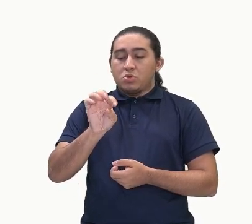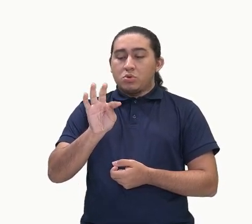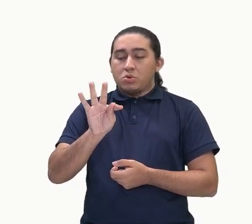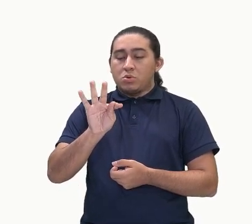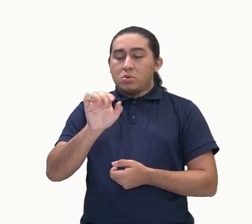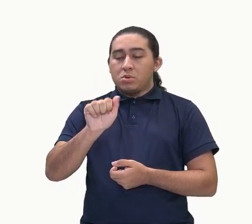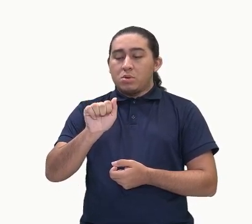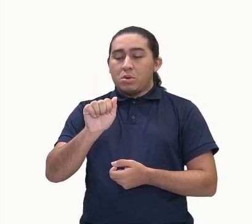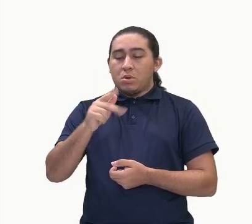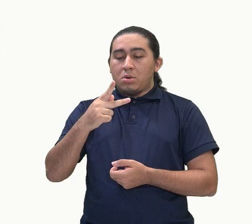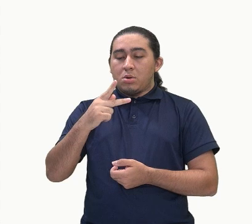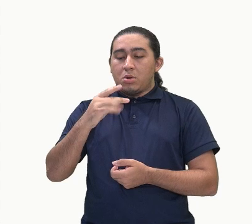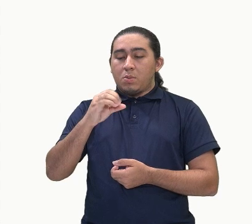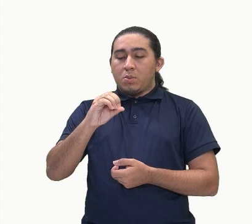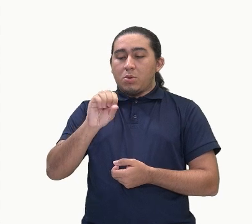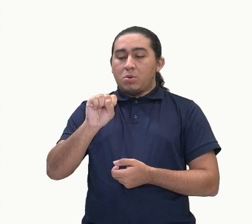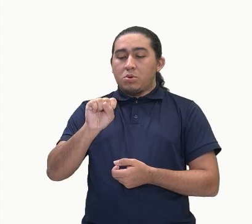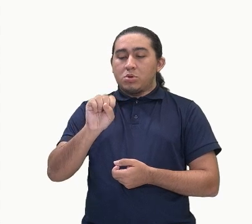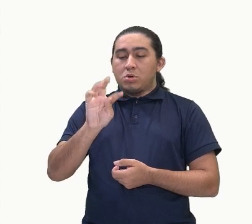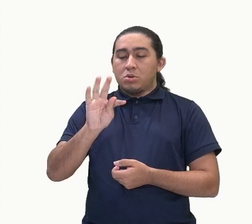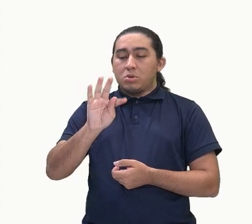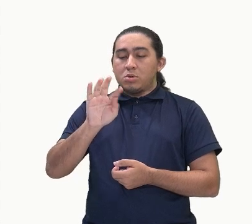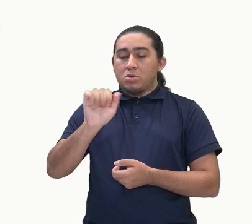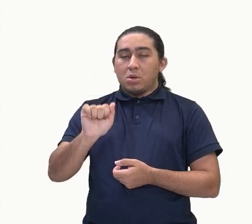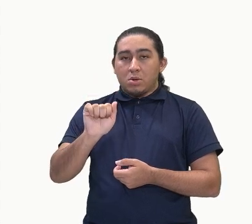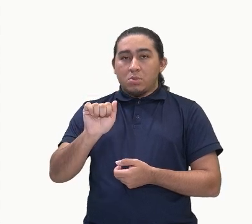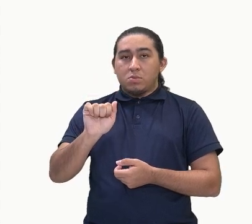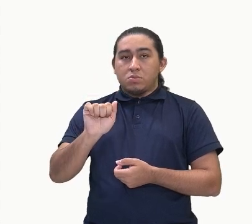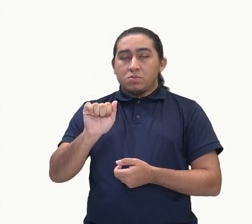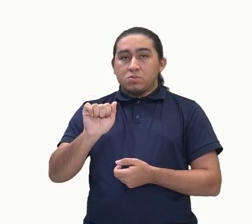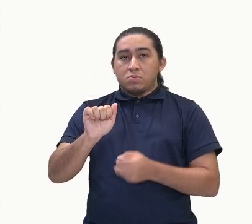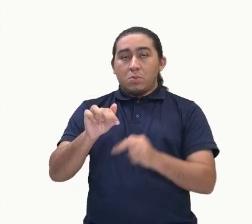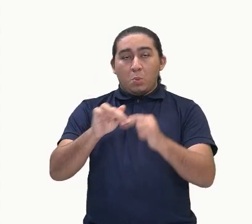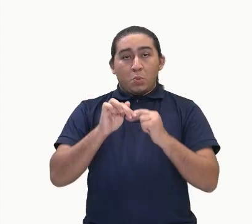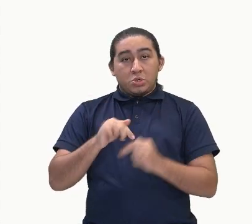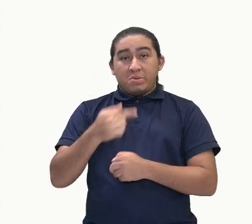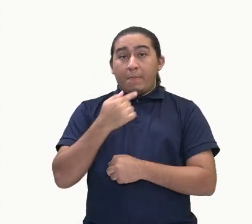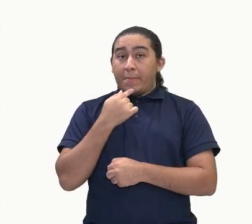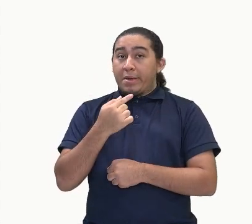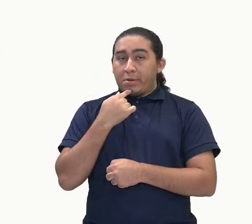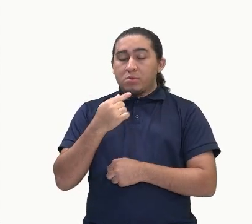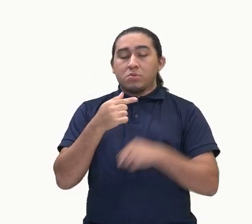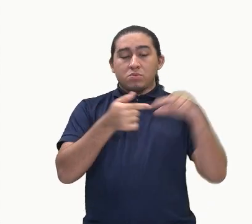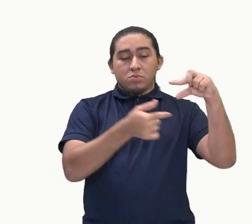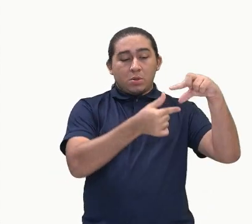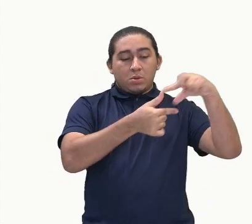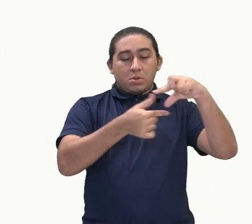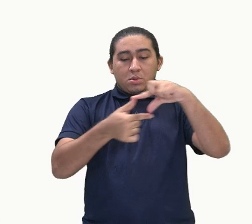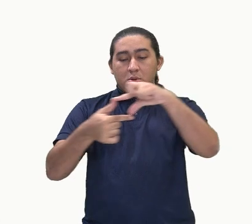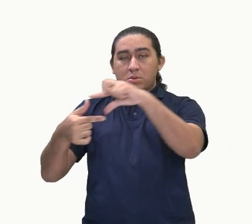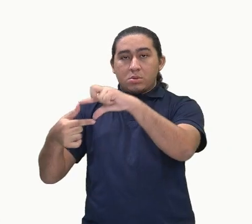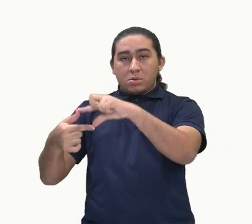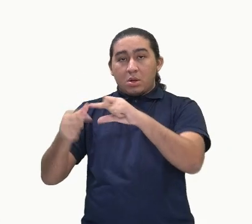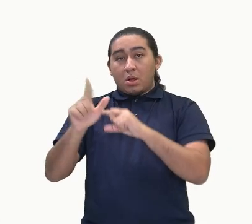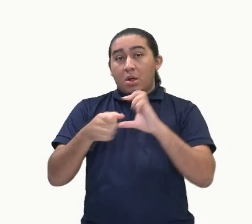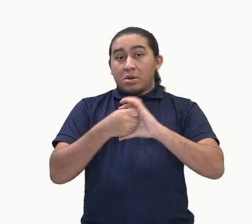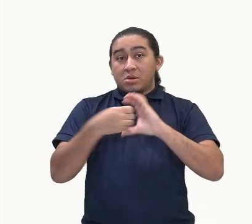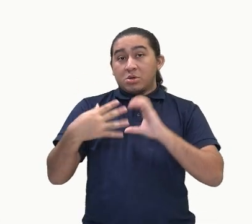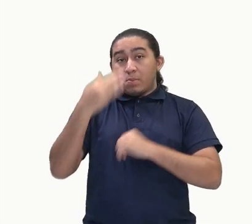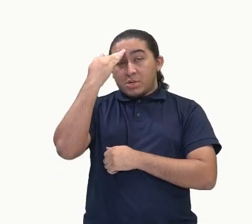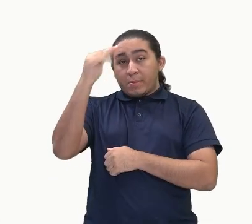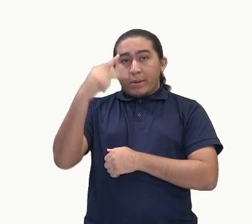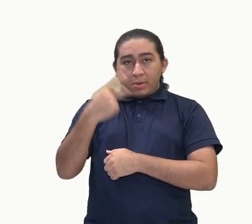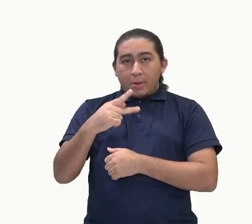matriz intercelular entre elas, né? Justamente essa principal característica aí das células do